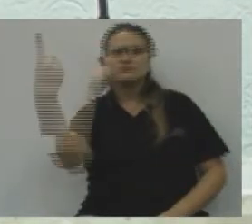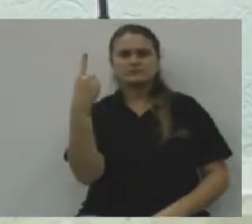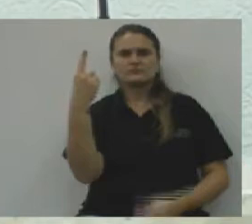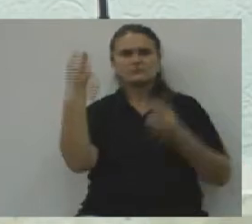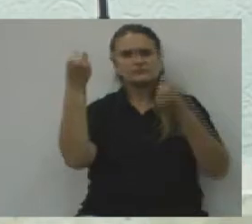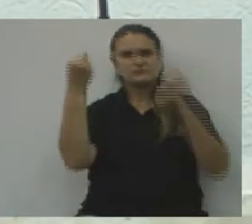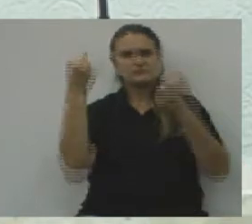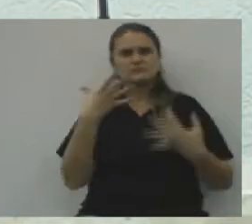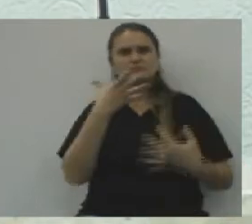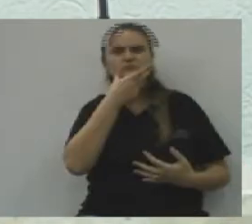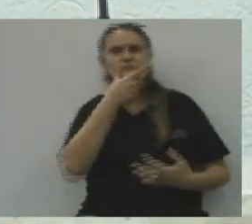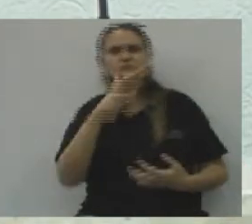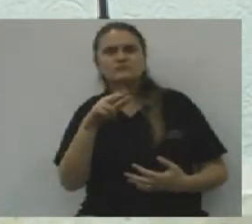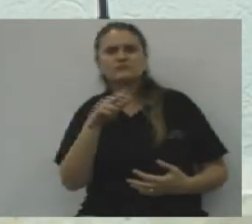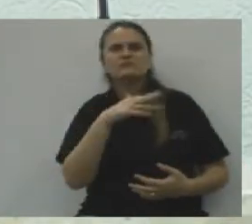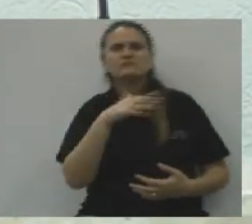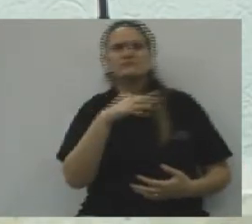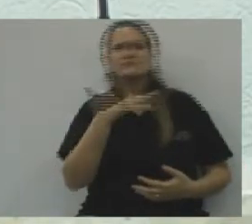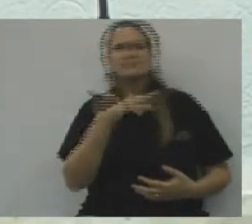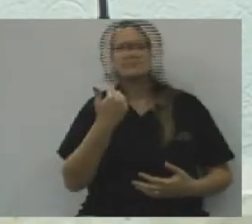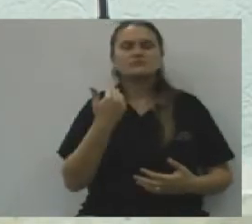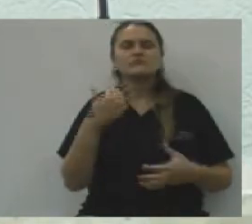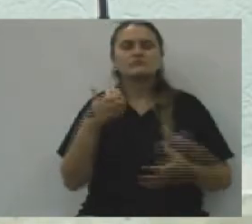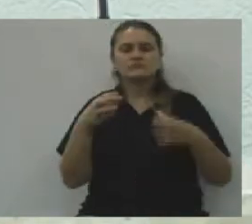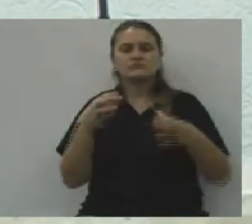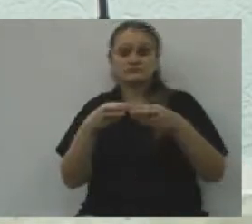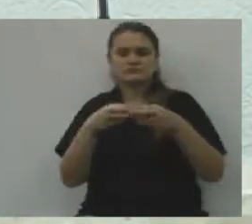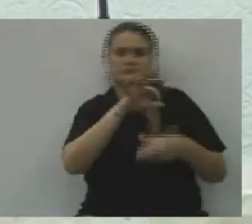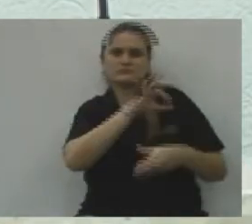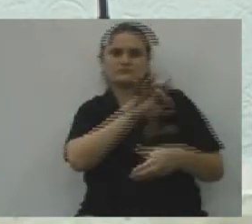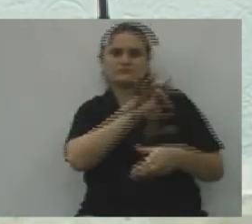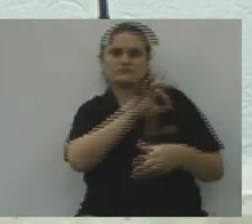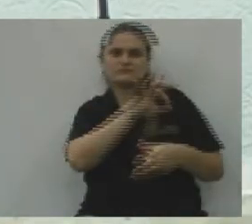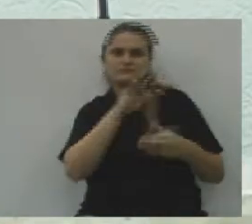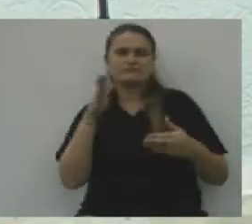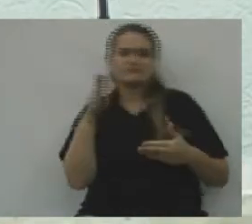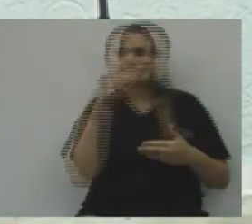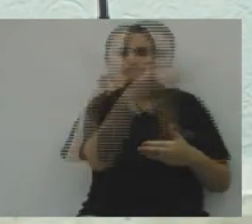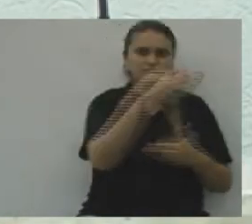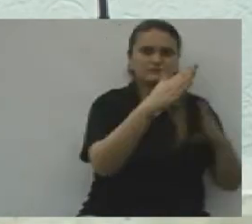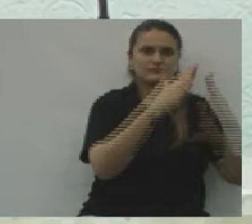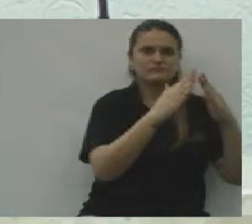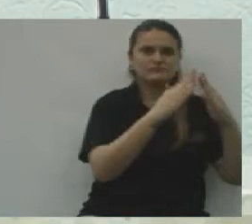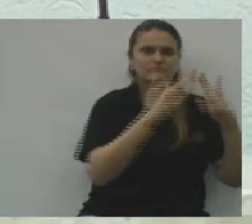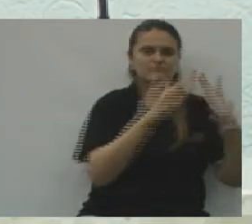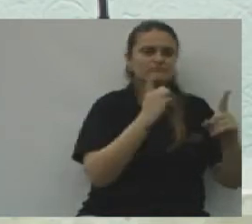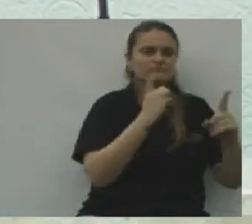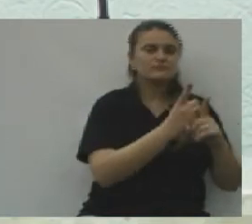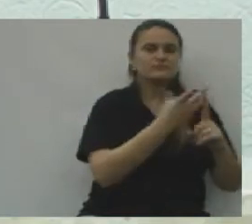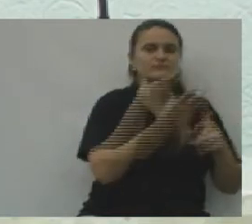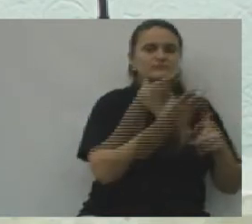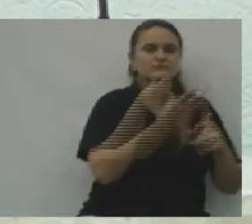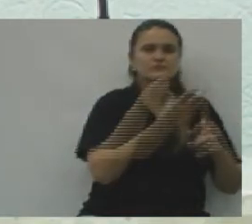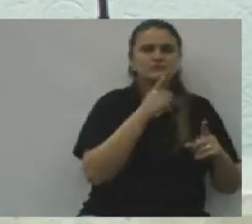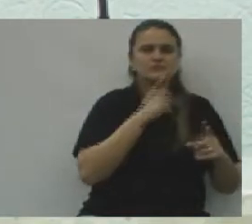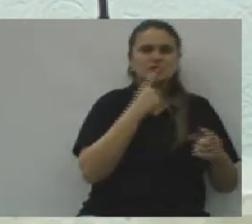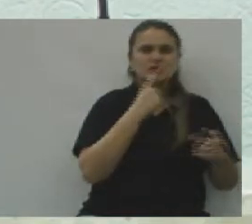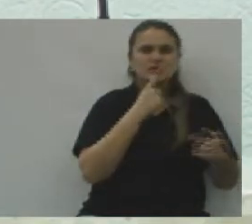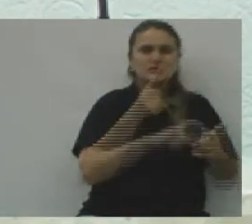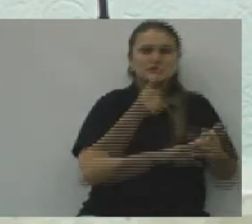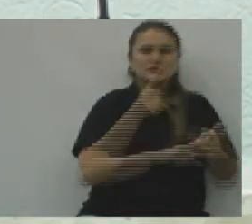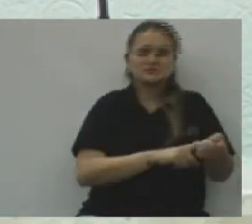irmão estava morrendo. A guarnição foi até a residência e encontrou um homem com hemorragia